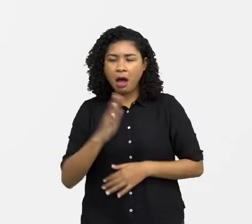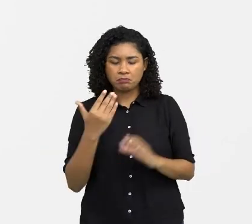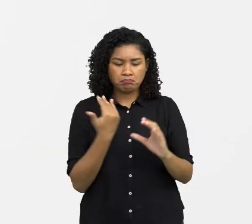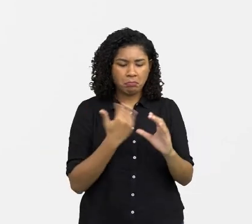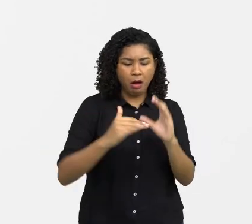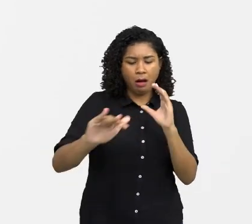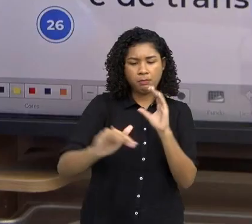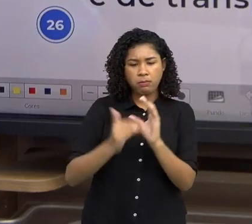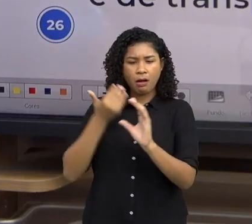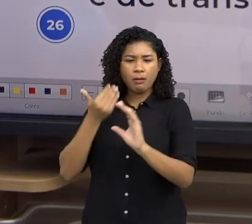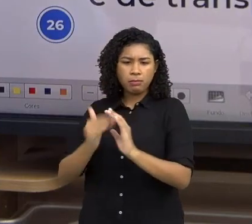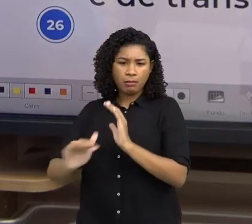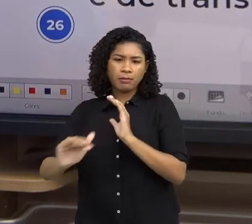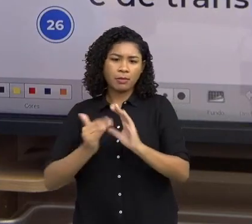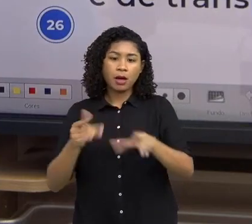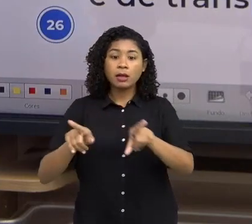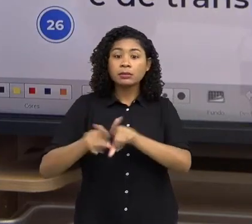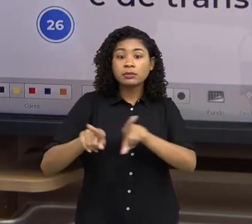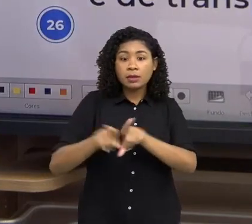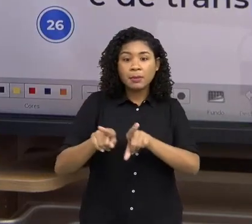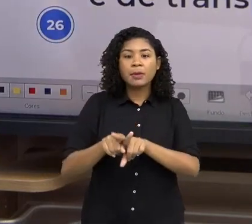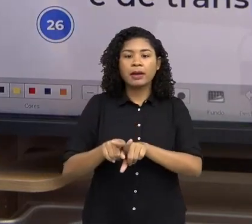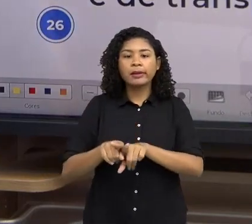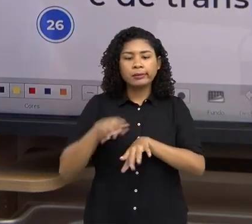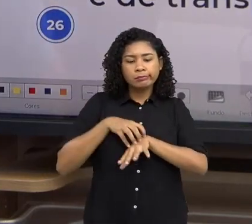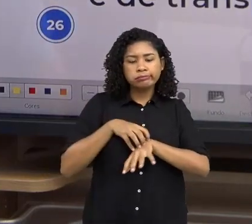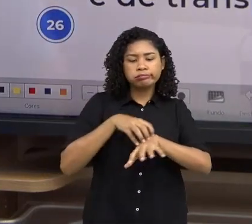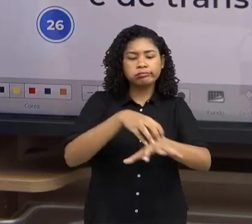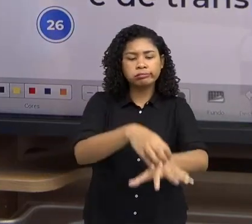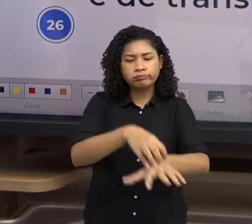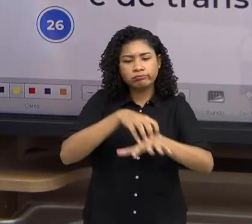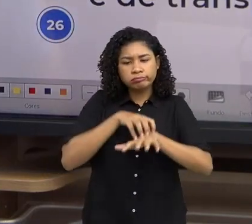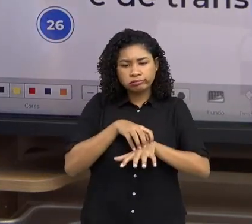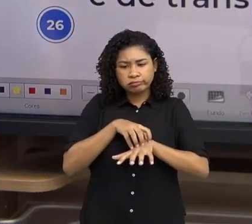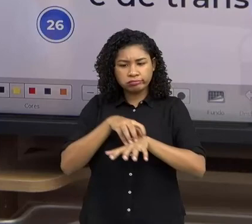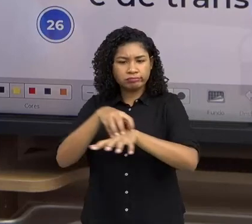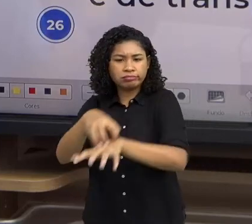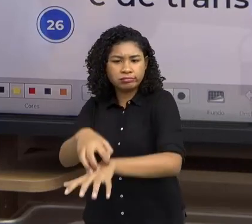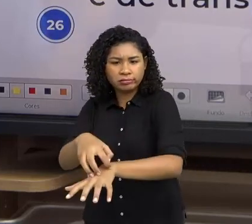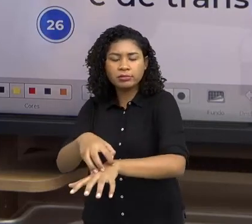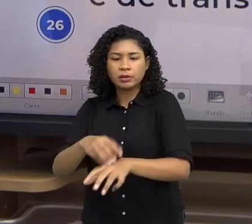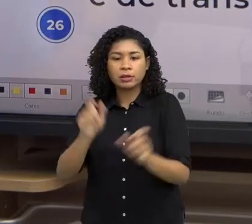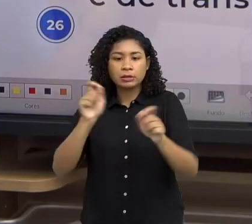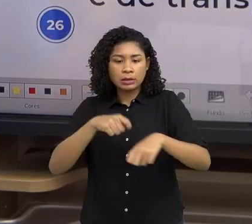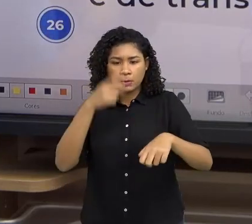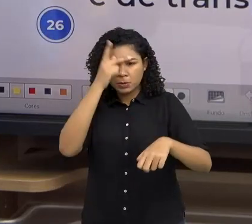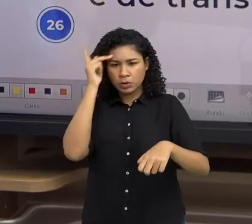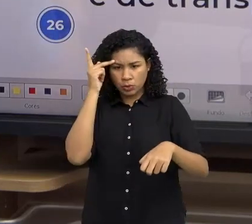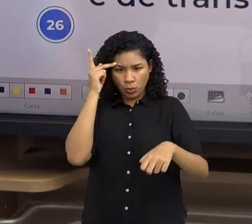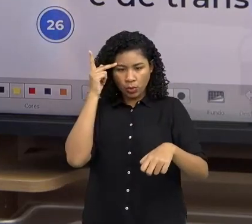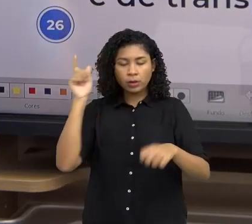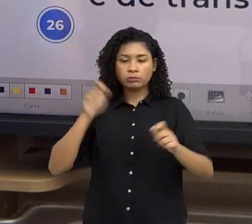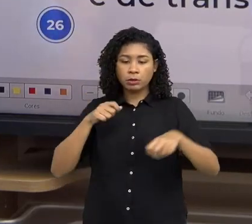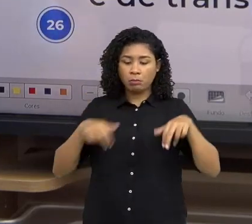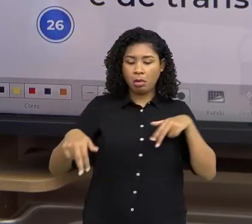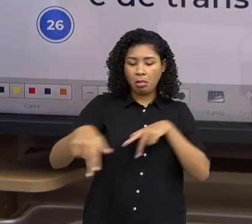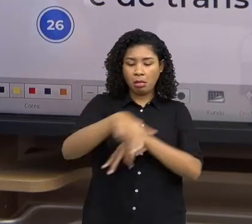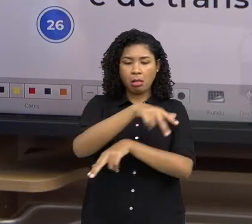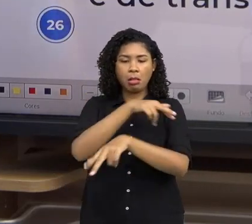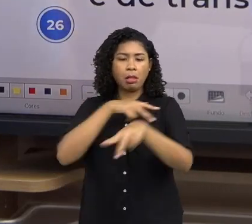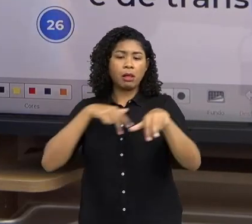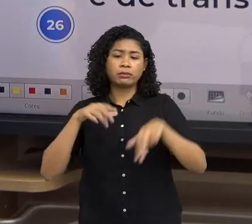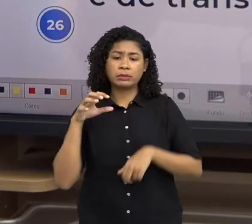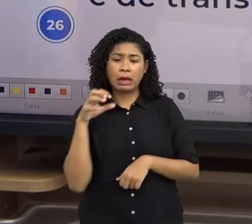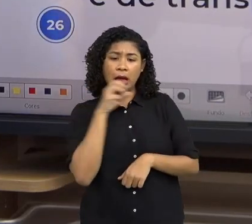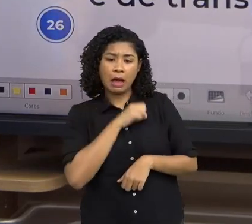imagens, de transportes, isso acaba permitindo com que as pessoas circulem pelos espaços de maneira mais rápida,